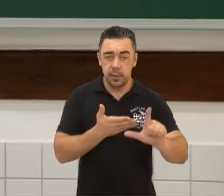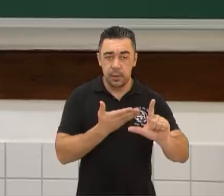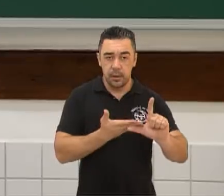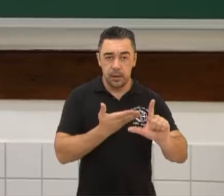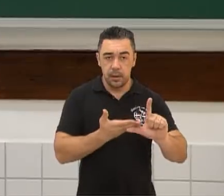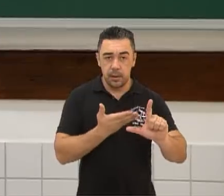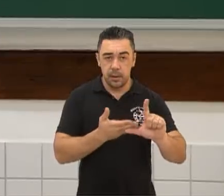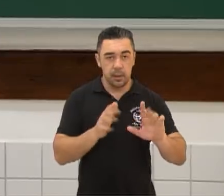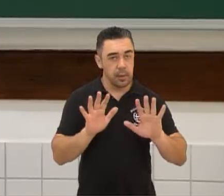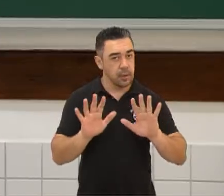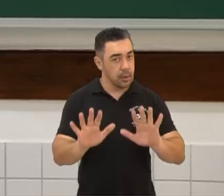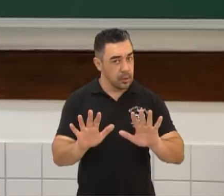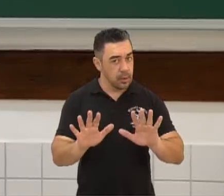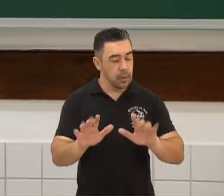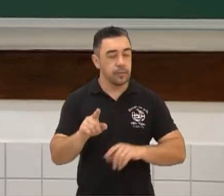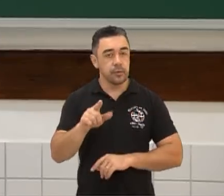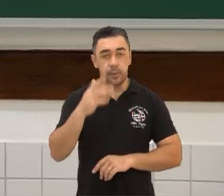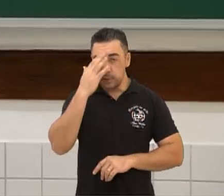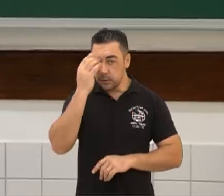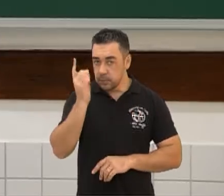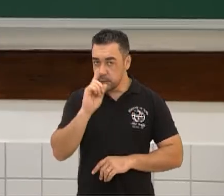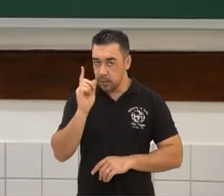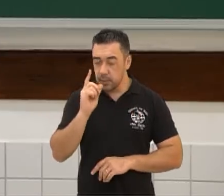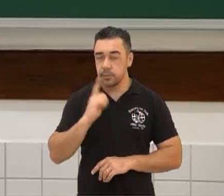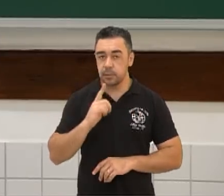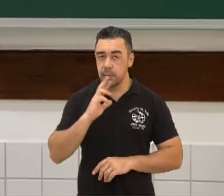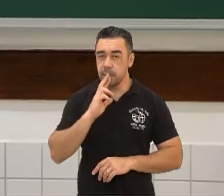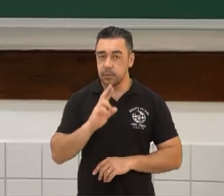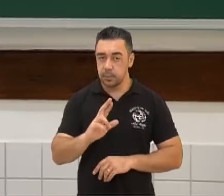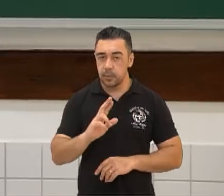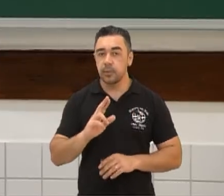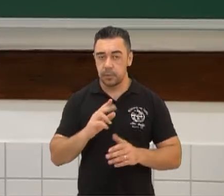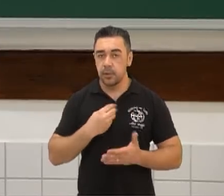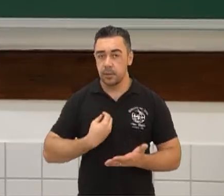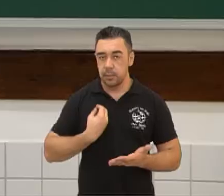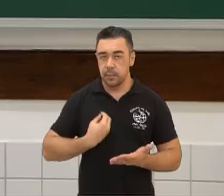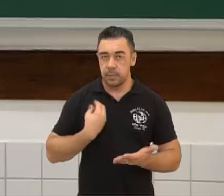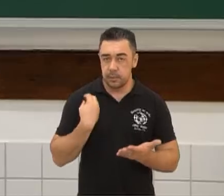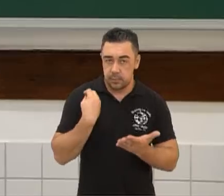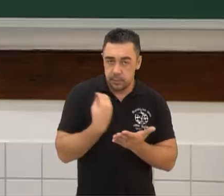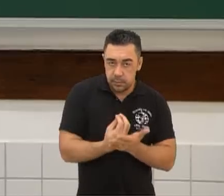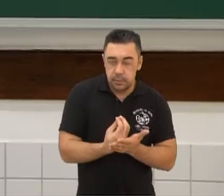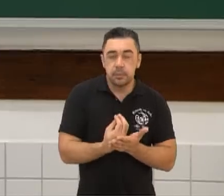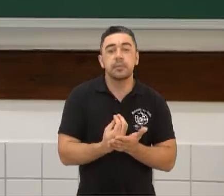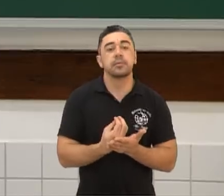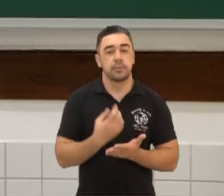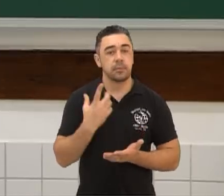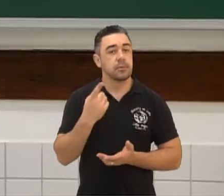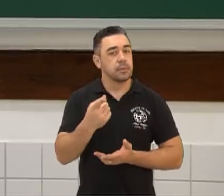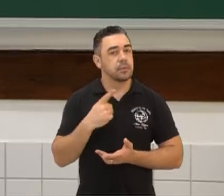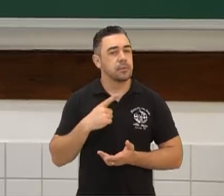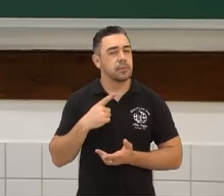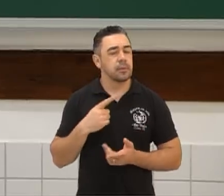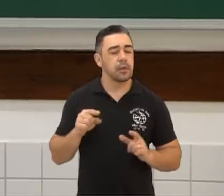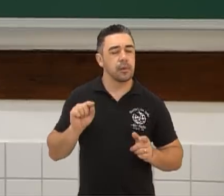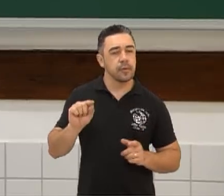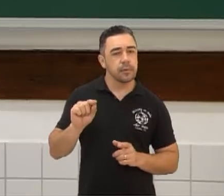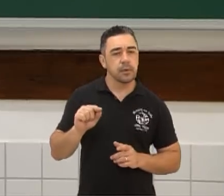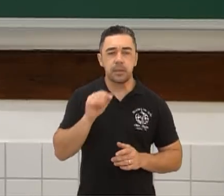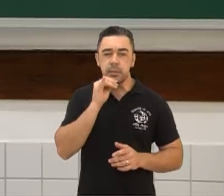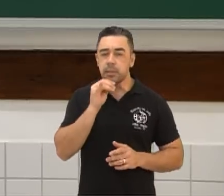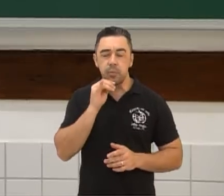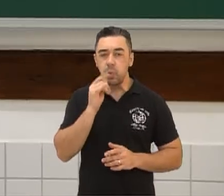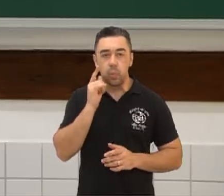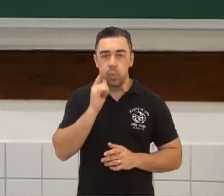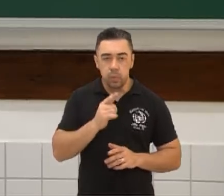não deixe de preencher o formulário da aula de hoje e garantir a sua presença. Quanto você, estudante, que por algum motivo não